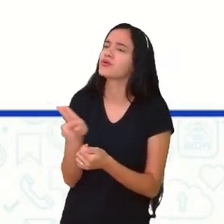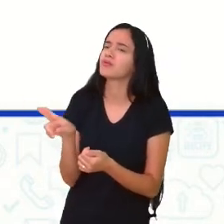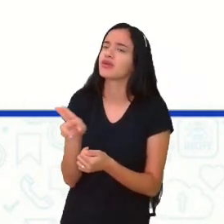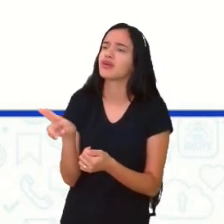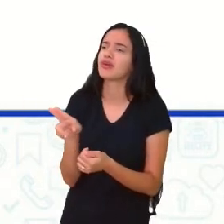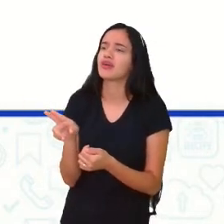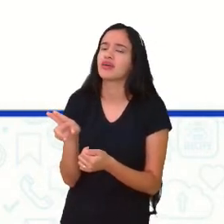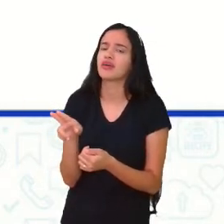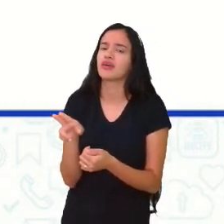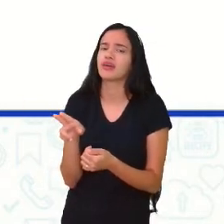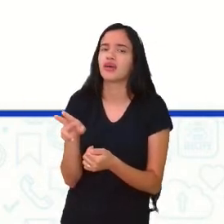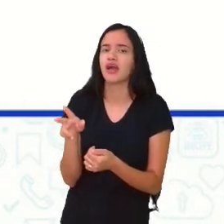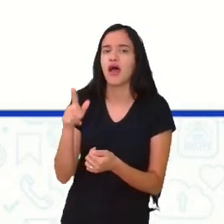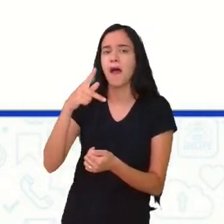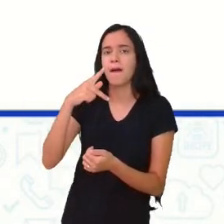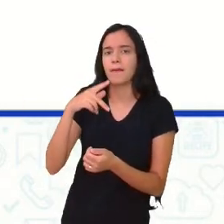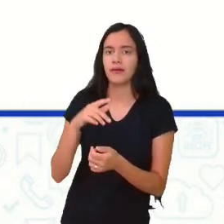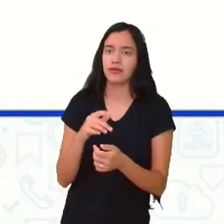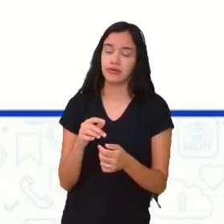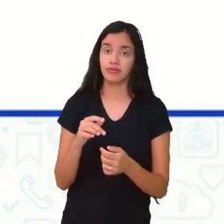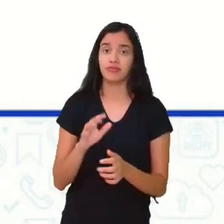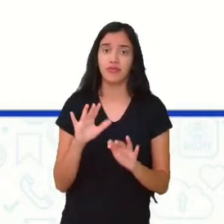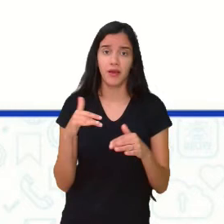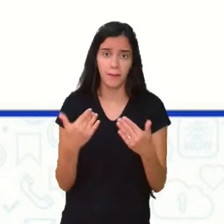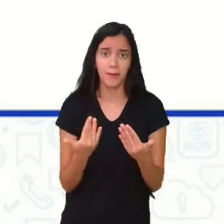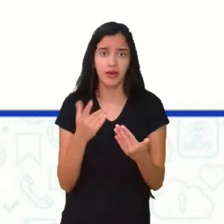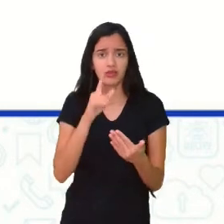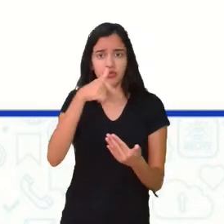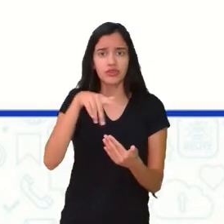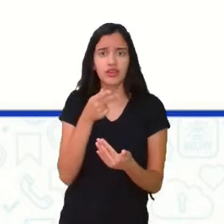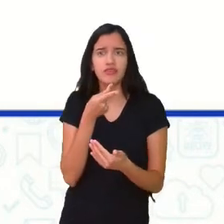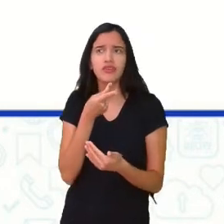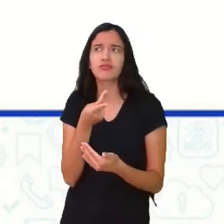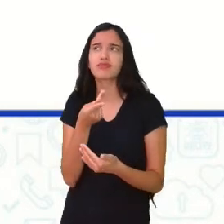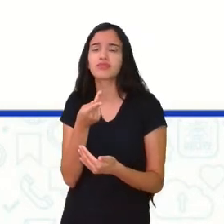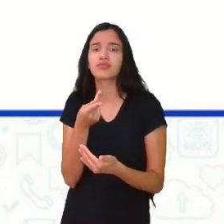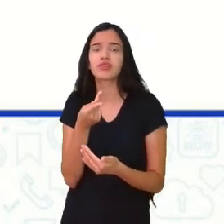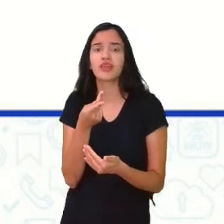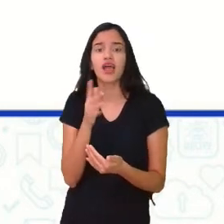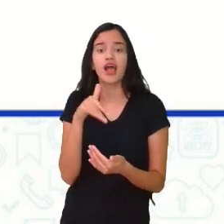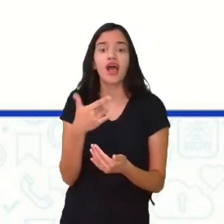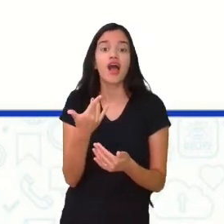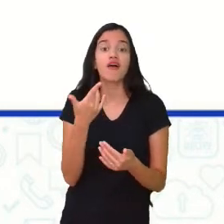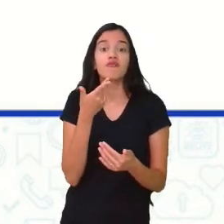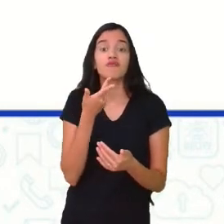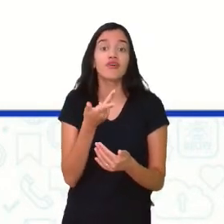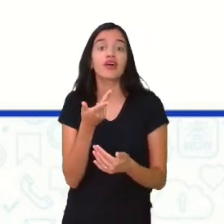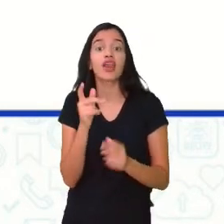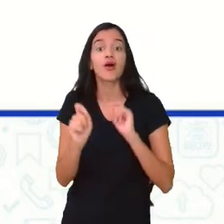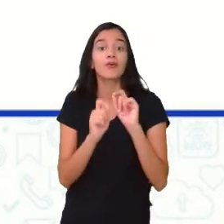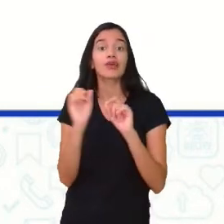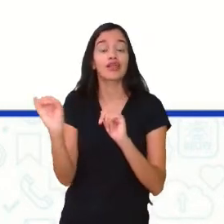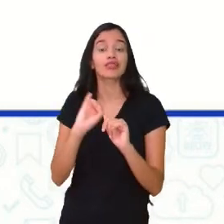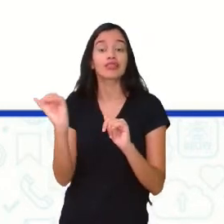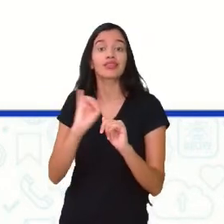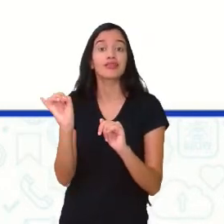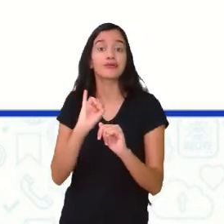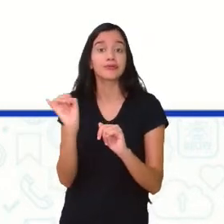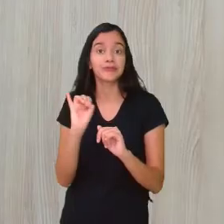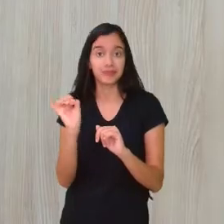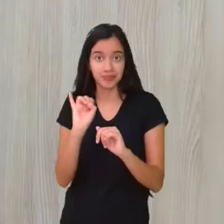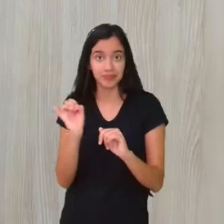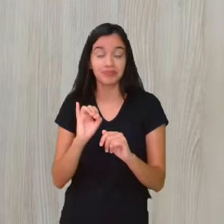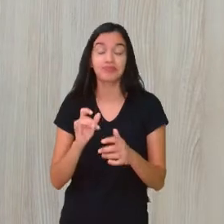Não. Pigmaleão, mas Pigmaleão. Você diz... Muitos livros dizem italiano, Pigmaleone,